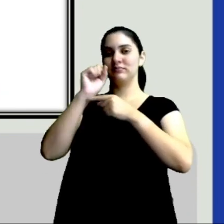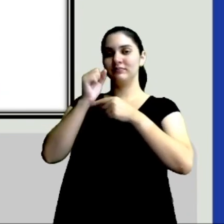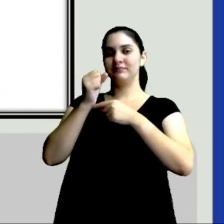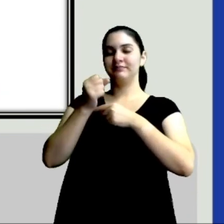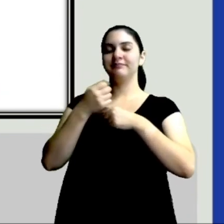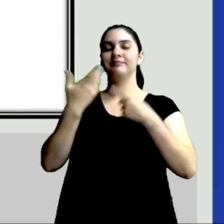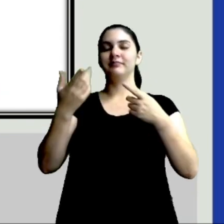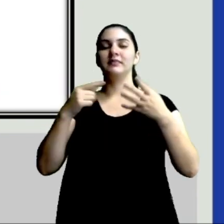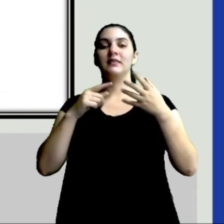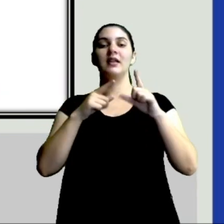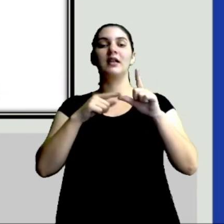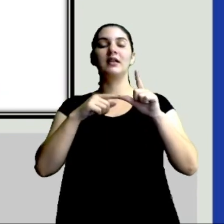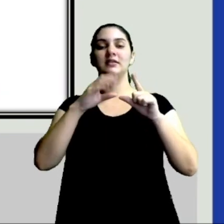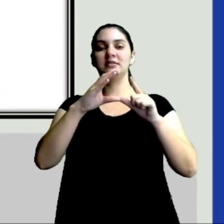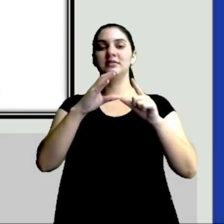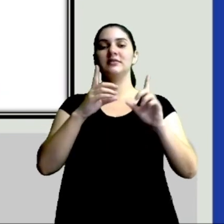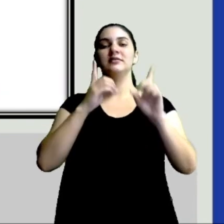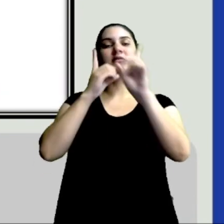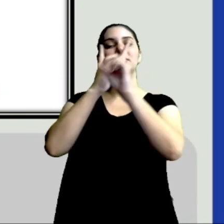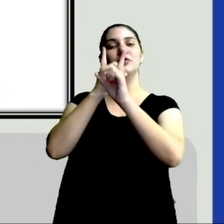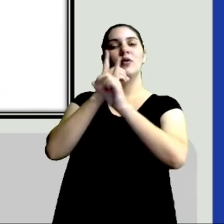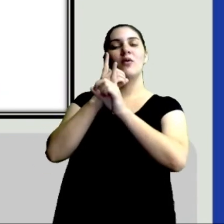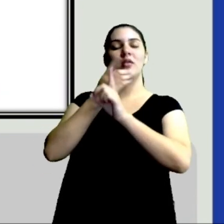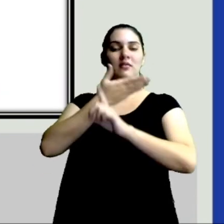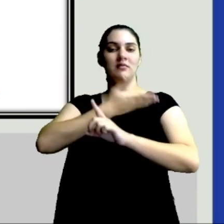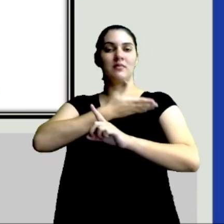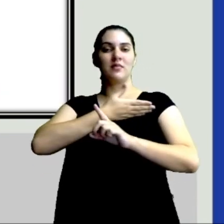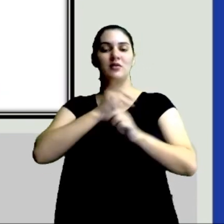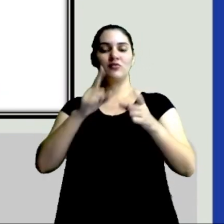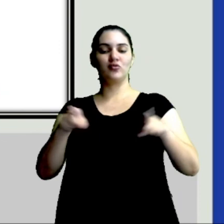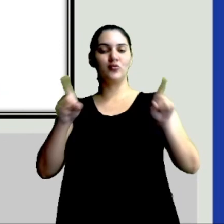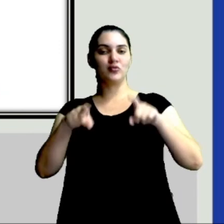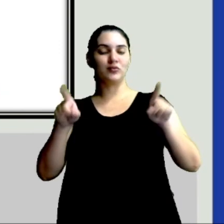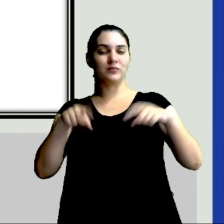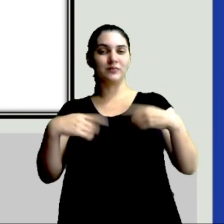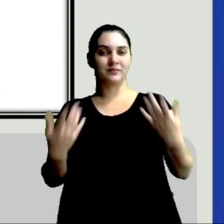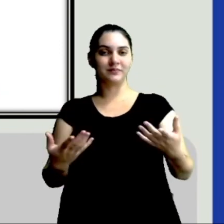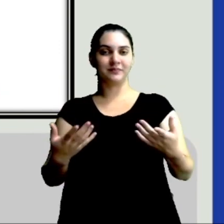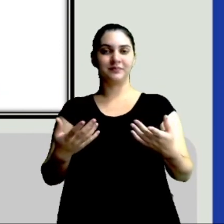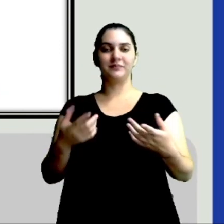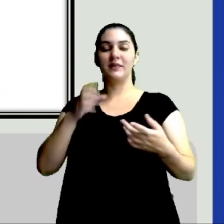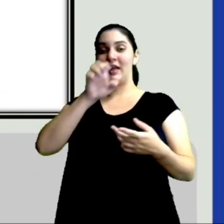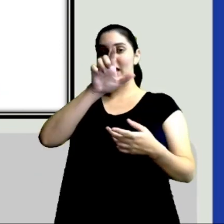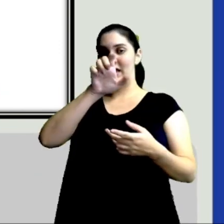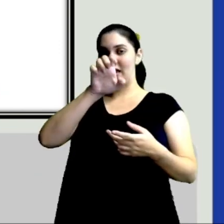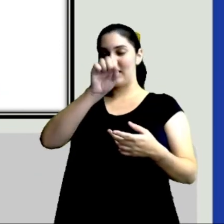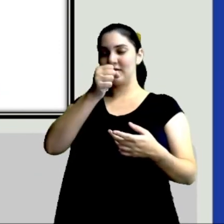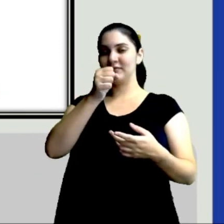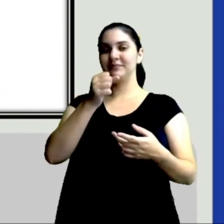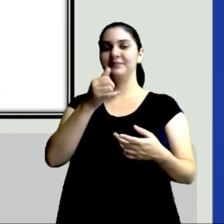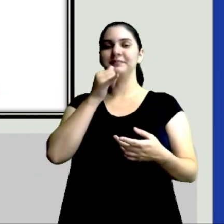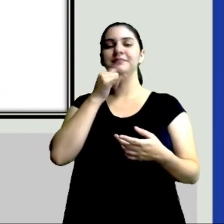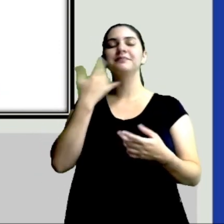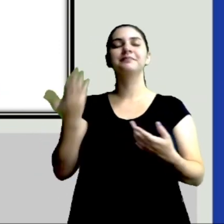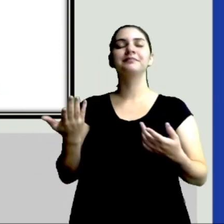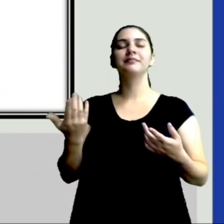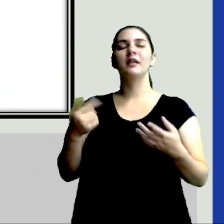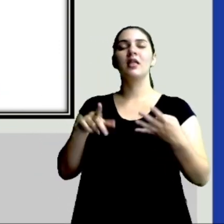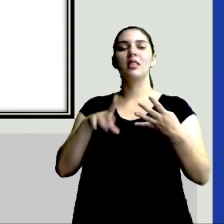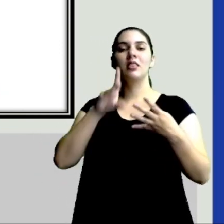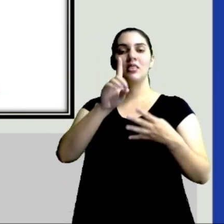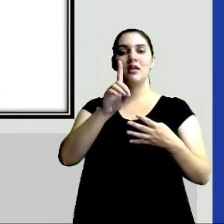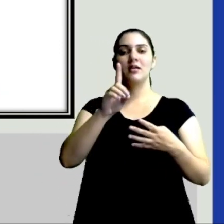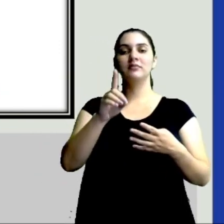amigos no shopping. Então, eles. Não conseguiu cortar o tronco da árvore.